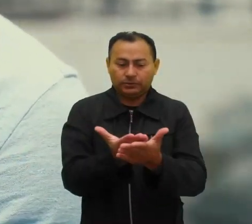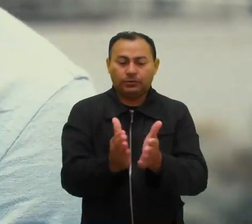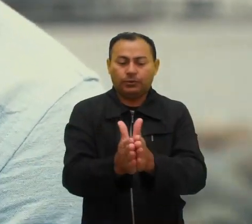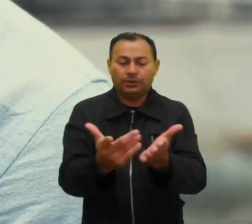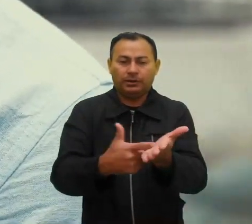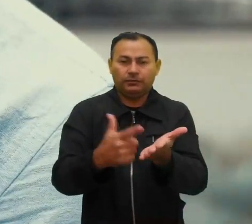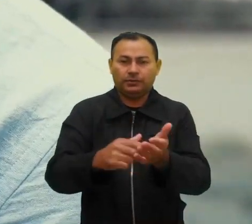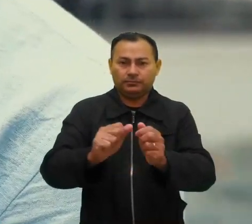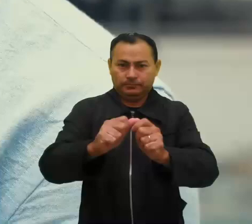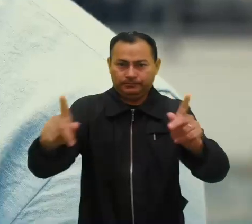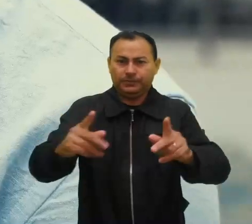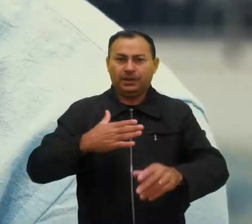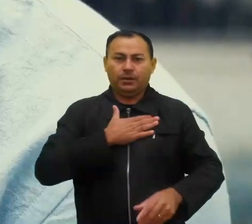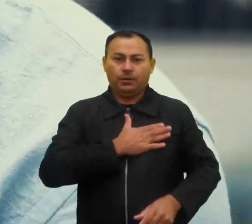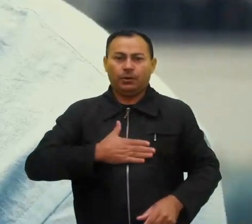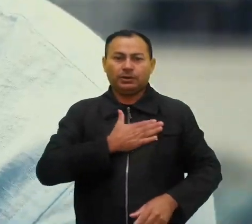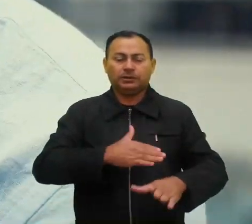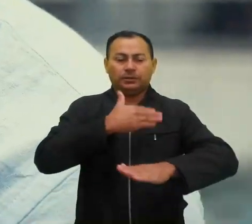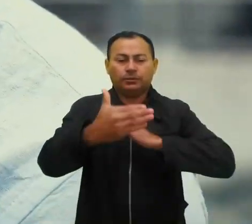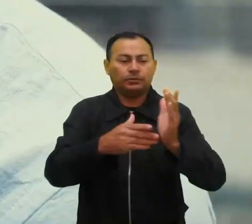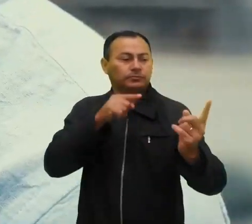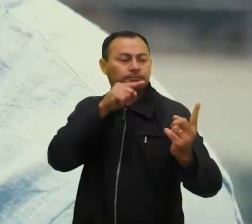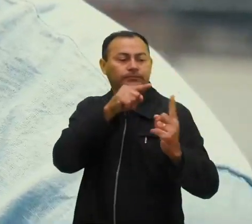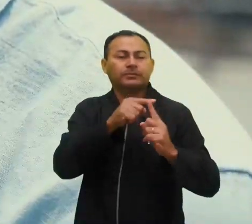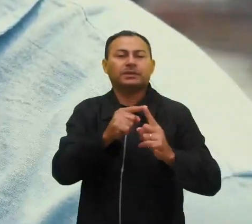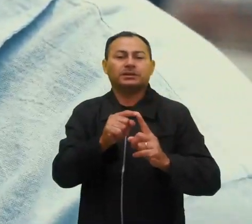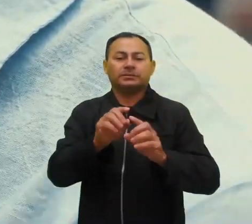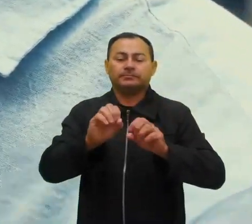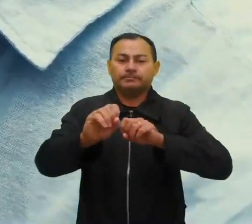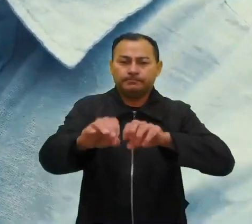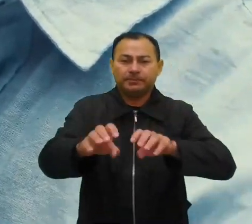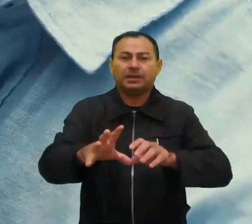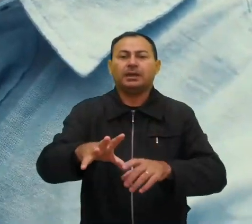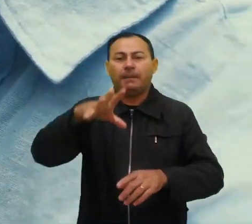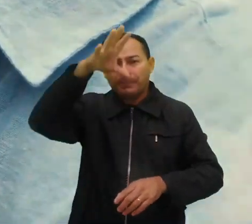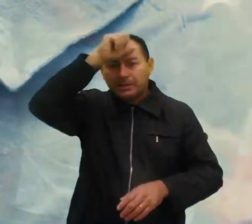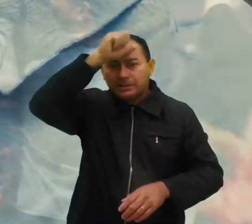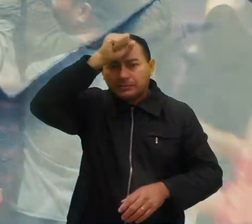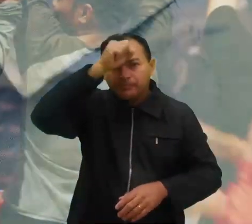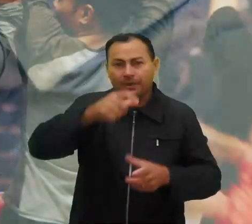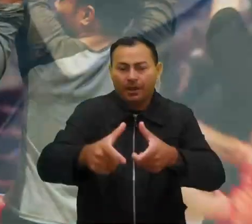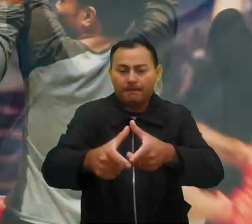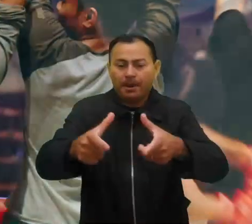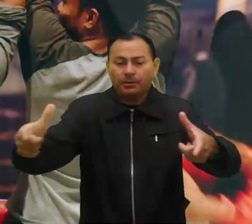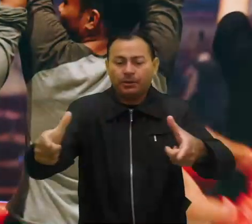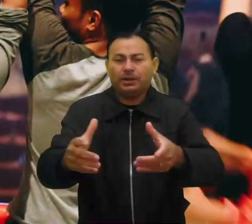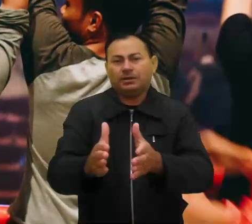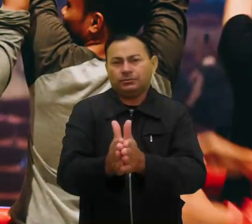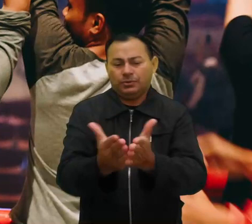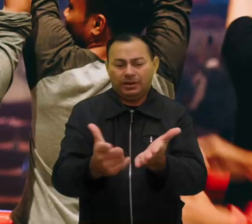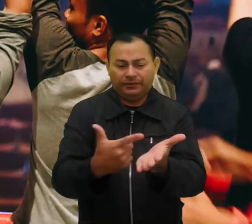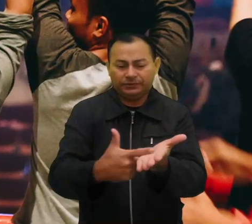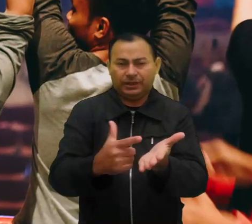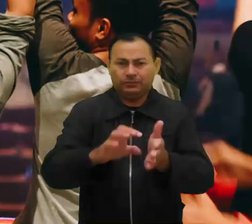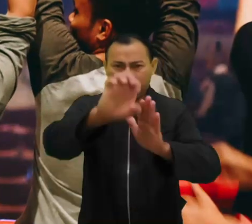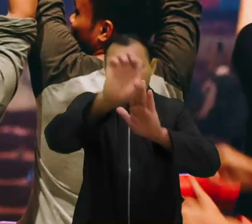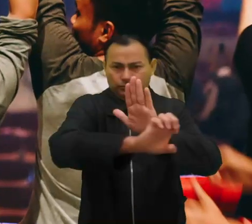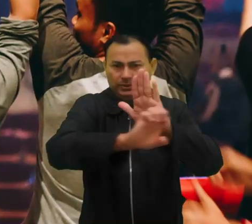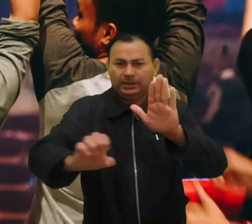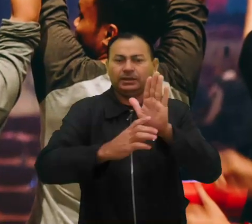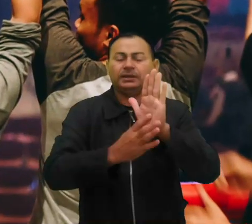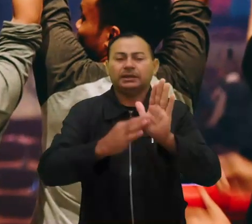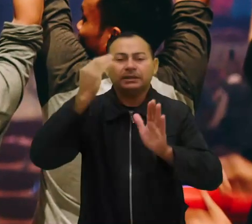Apocalipse, gostaria que todos estes objetivos fossem atingidos. A maioria dos evangélicos acredita na